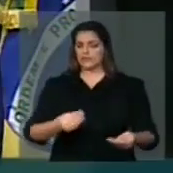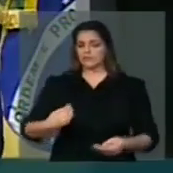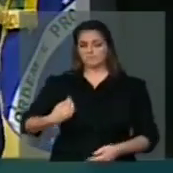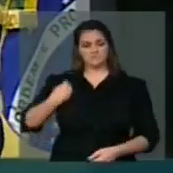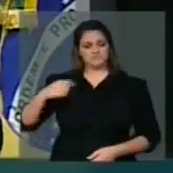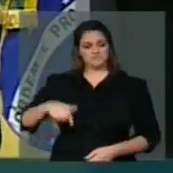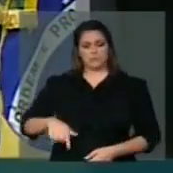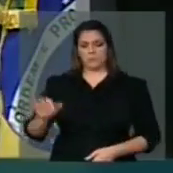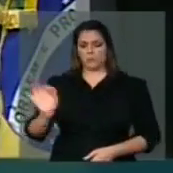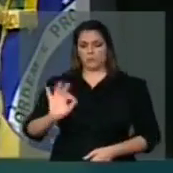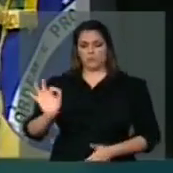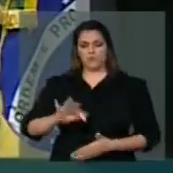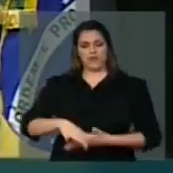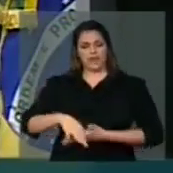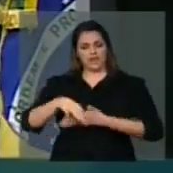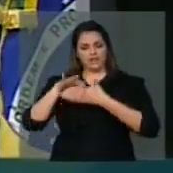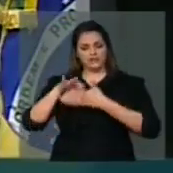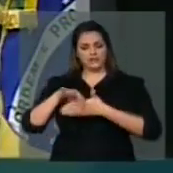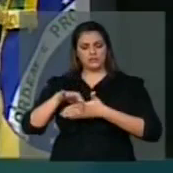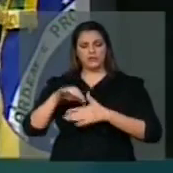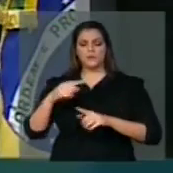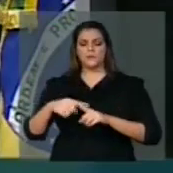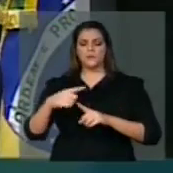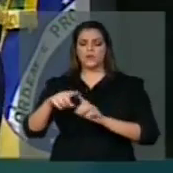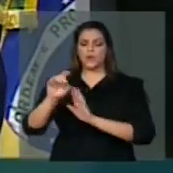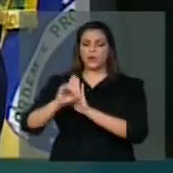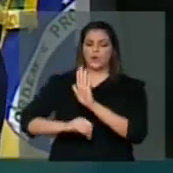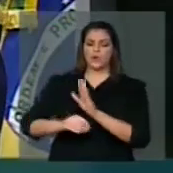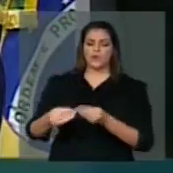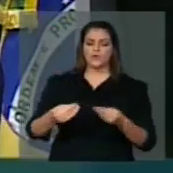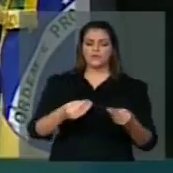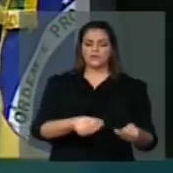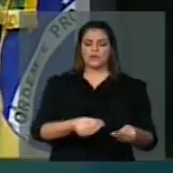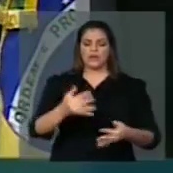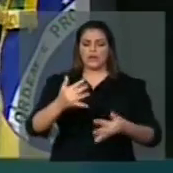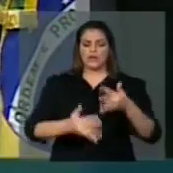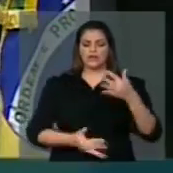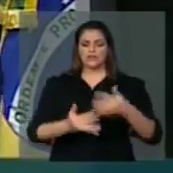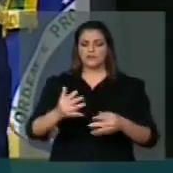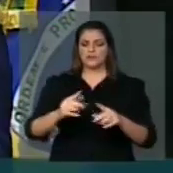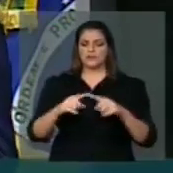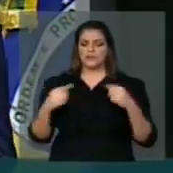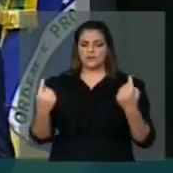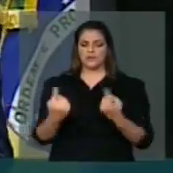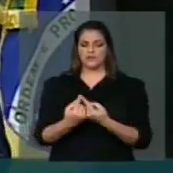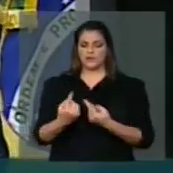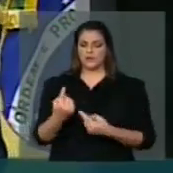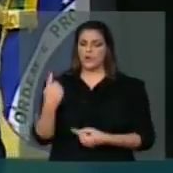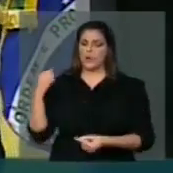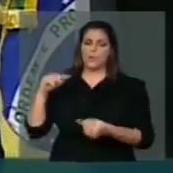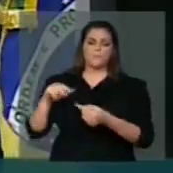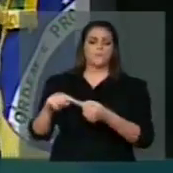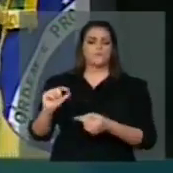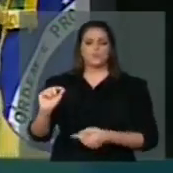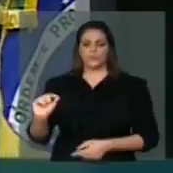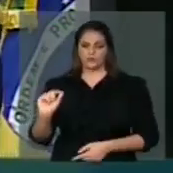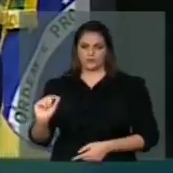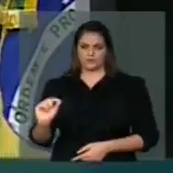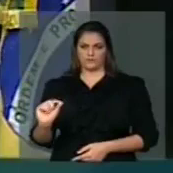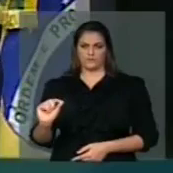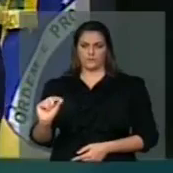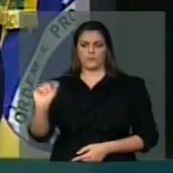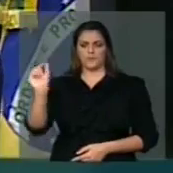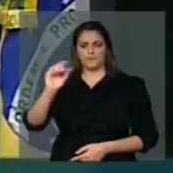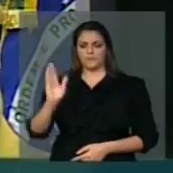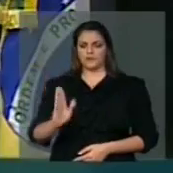presente para que a sessão não ocorra, com o único objetivo é que o país